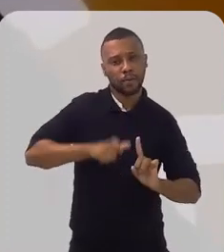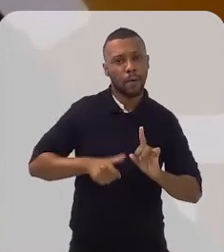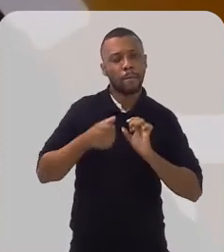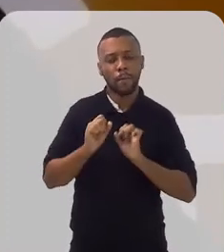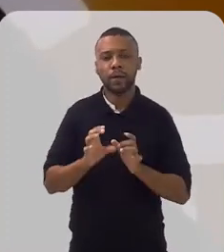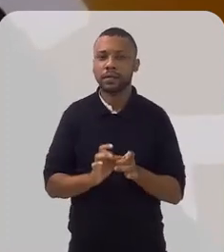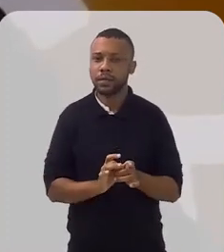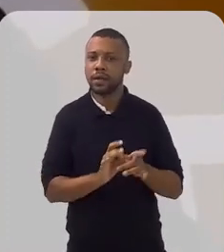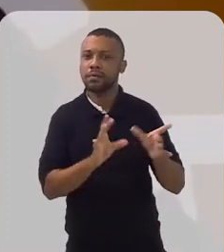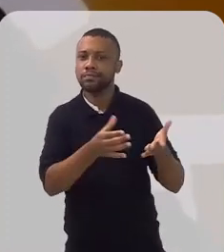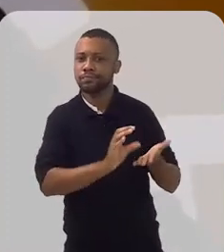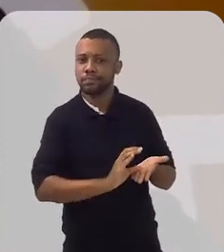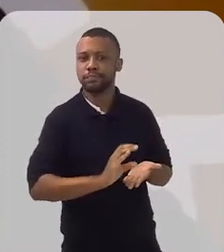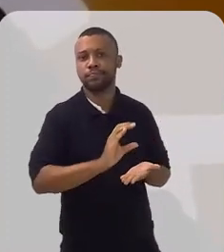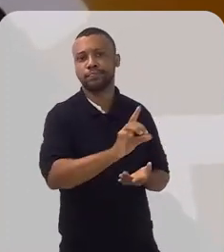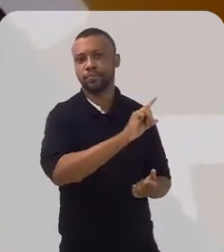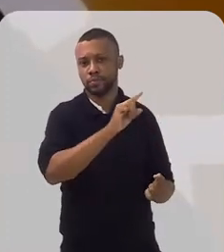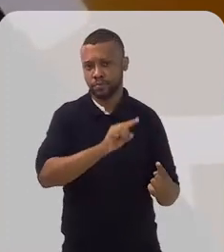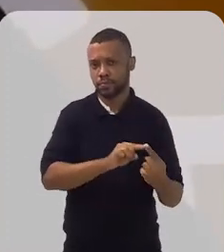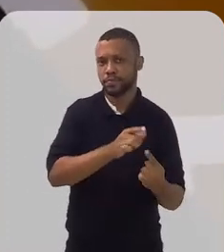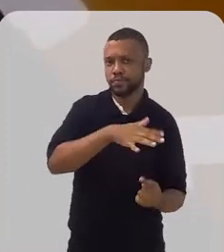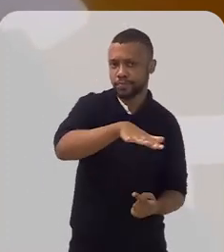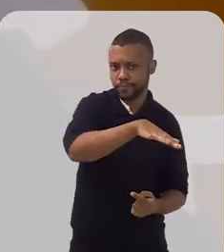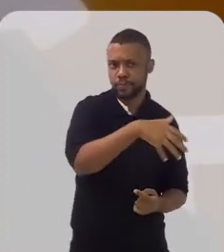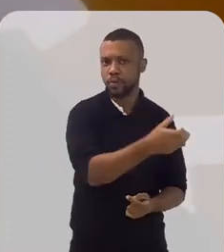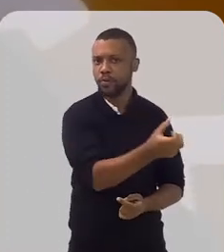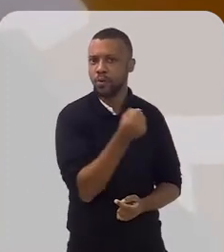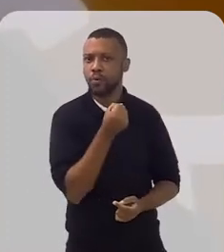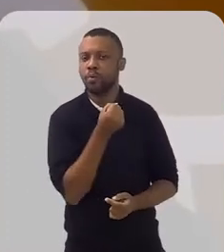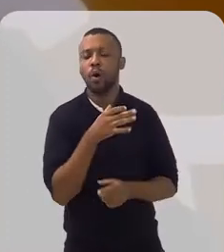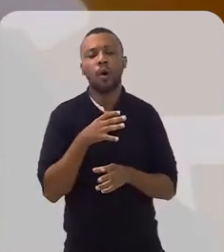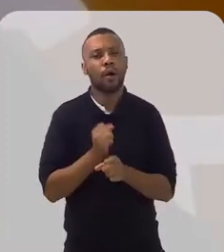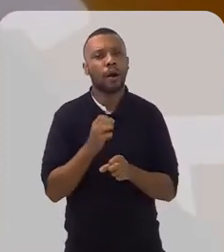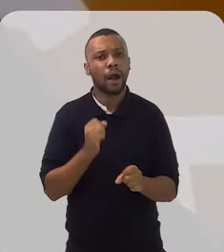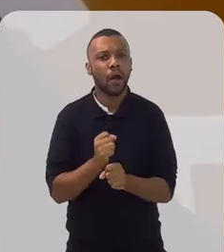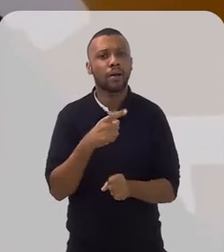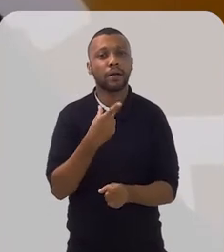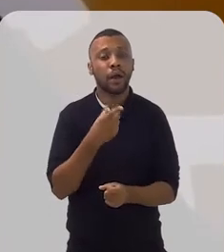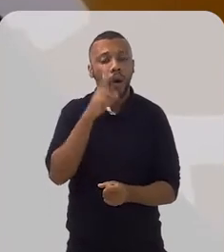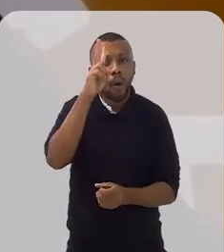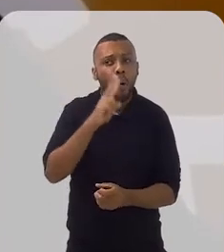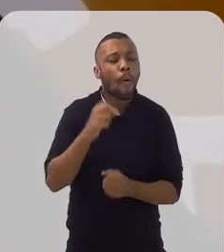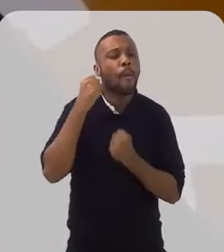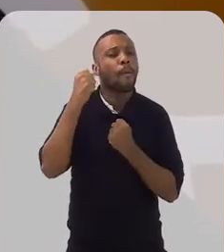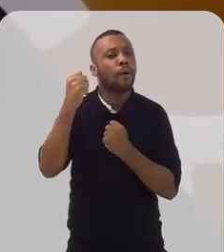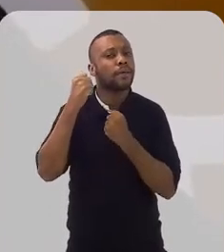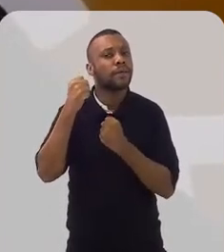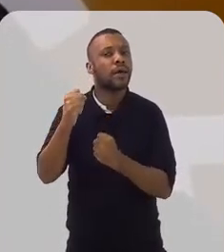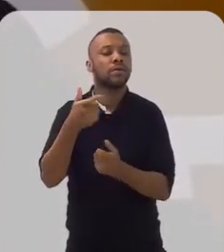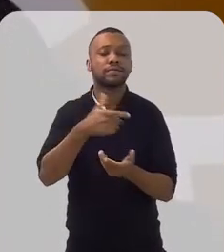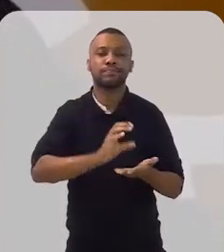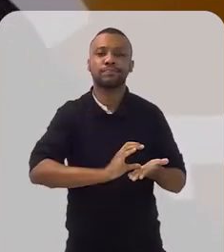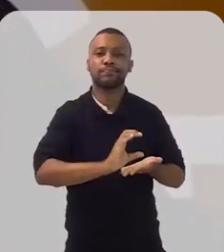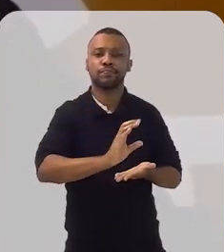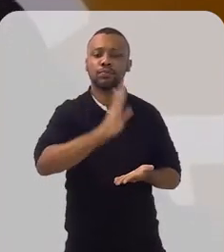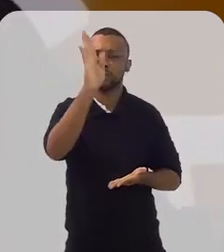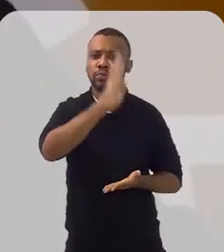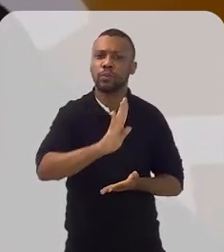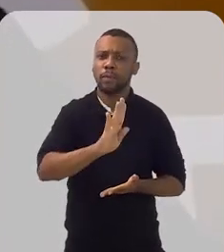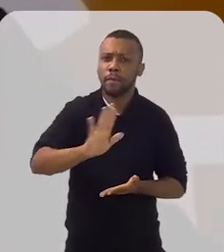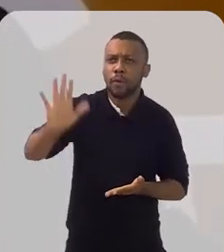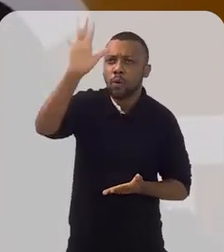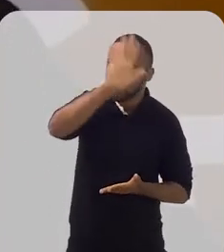pode ser destinado, o cálculo que a gente faz é que o potencial de destinação aos fundos no Brasil inteiro passe